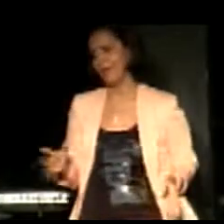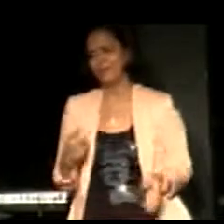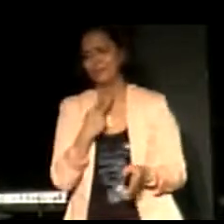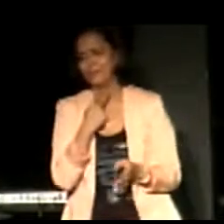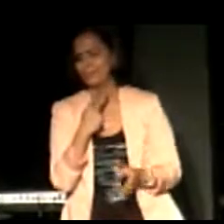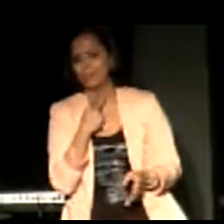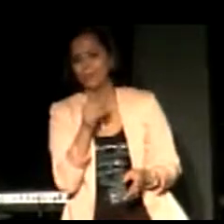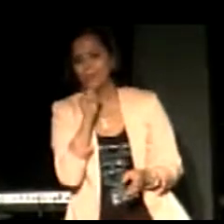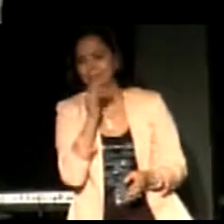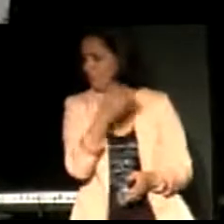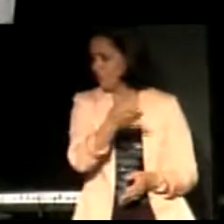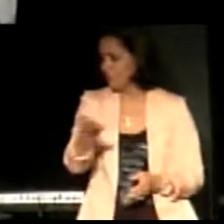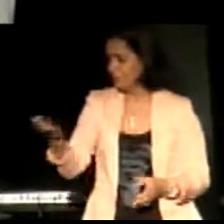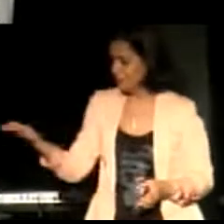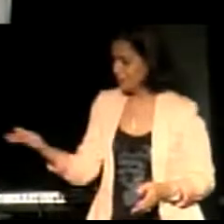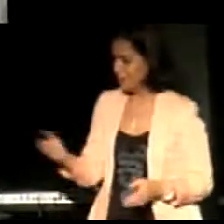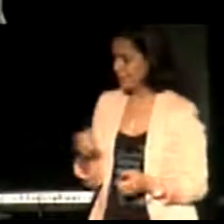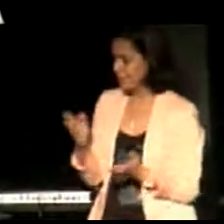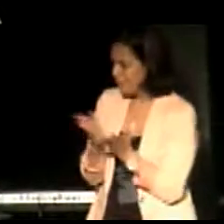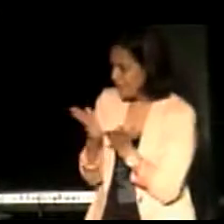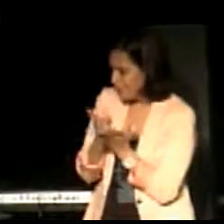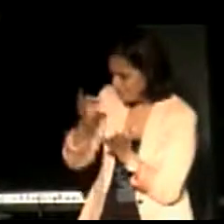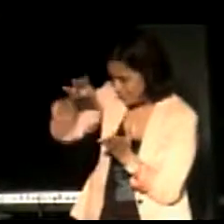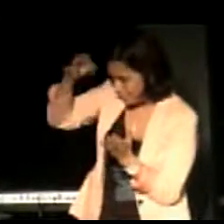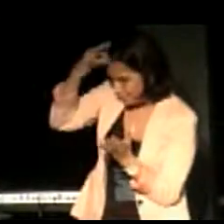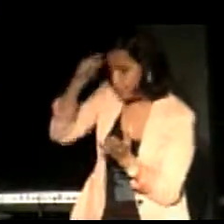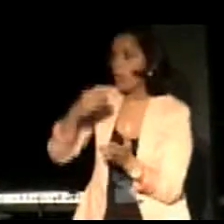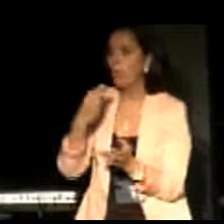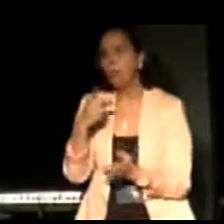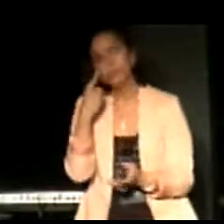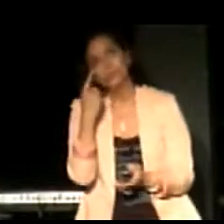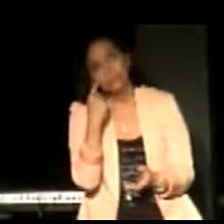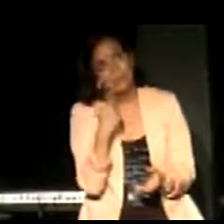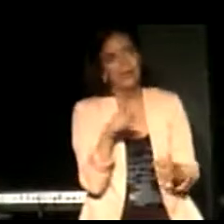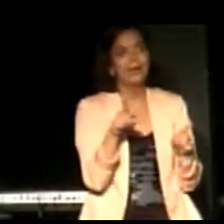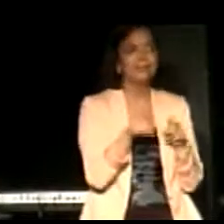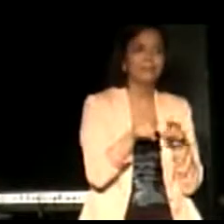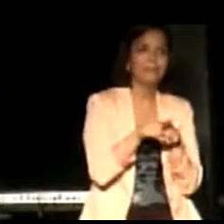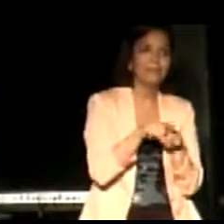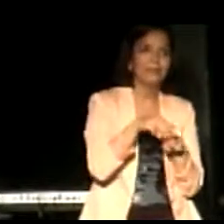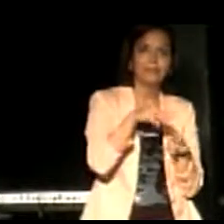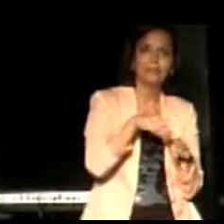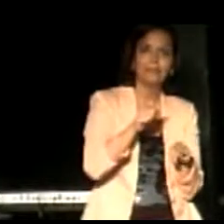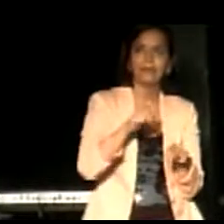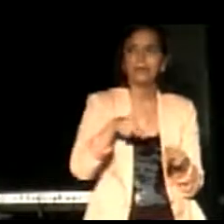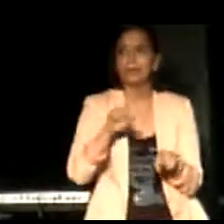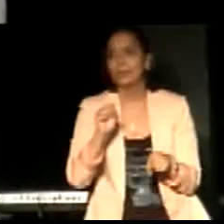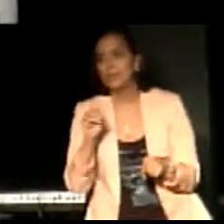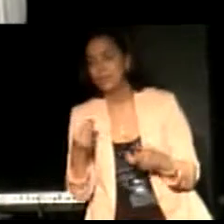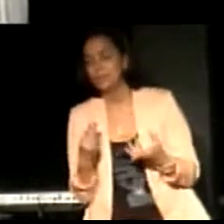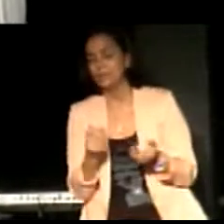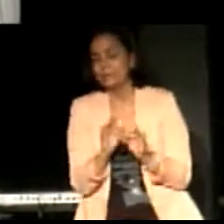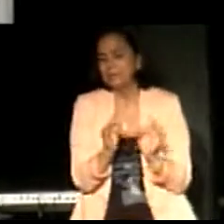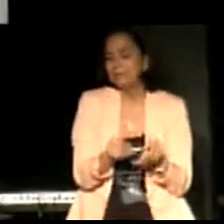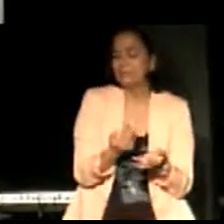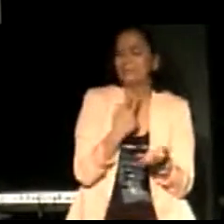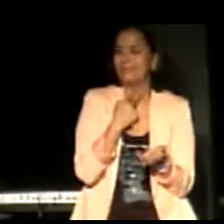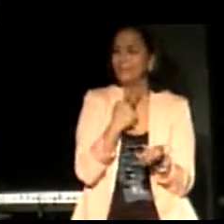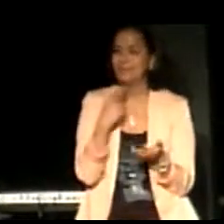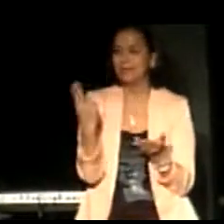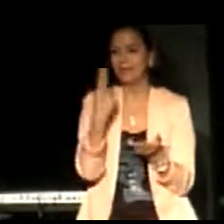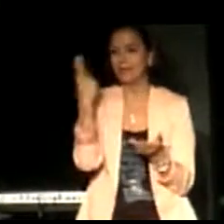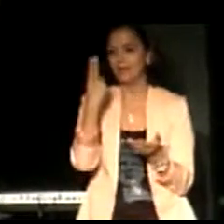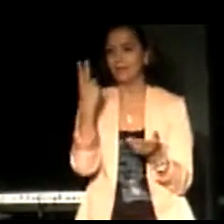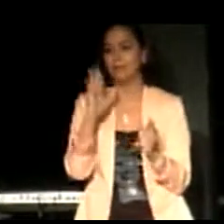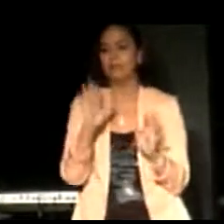de espírito, chorar por causa disso, de aquilo, ou ser manso. São disposições que são produzidas